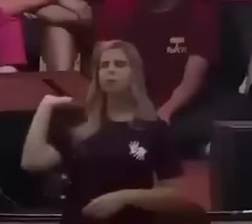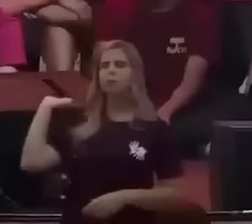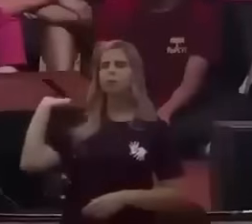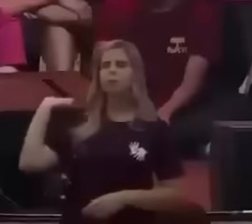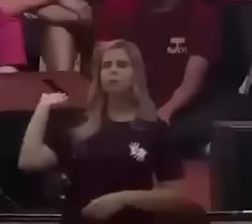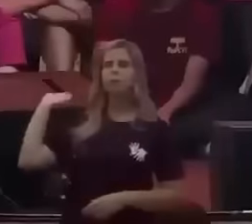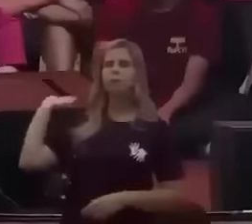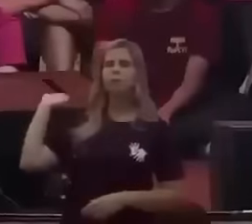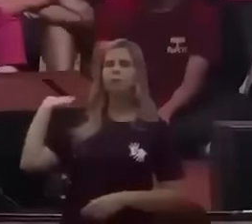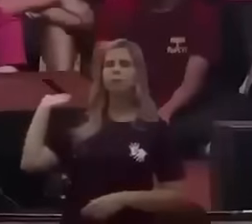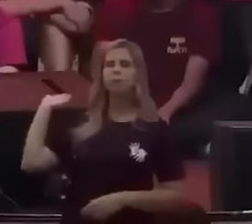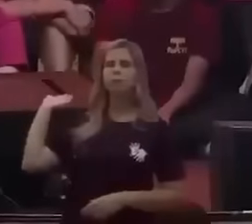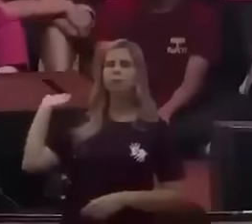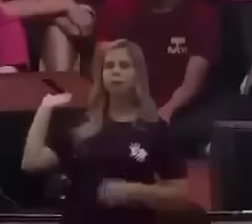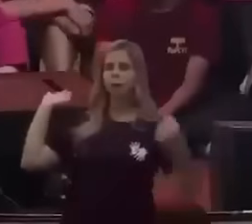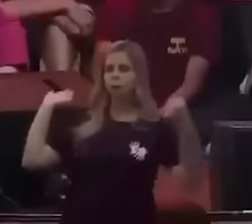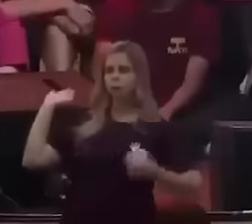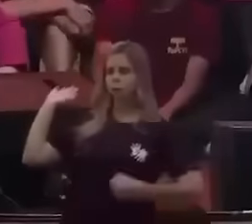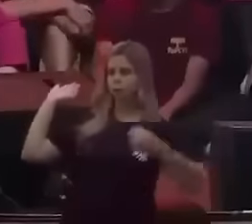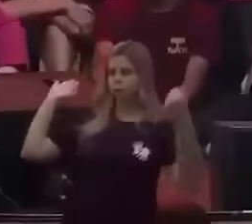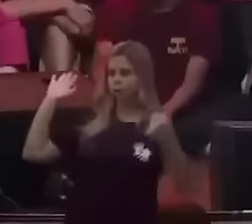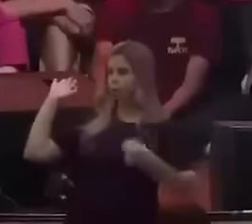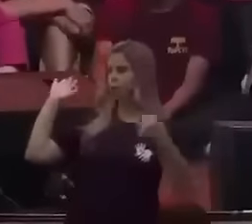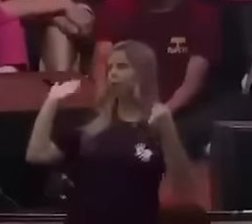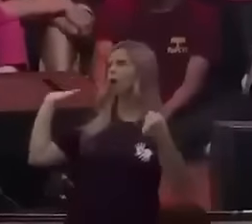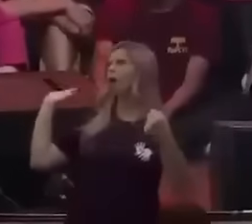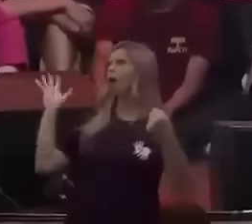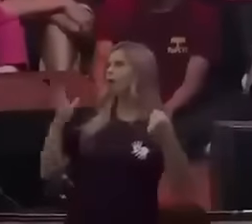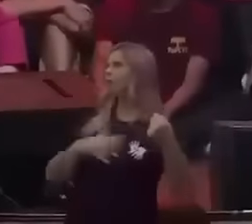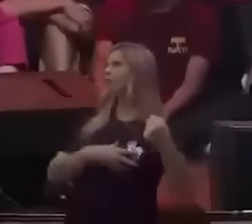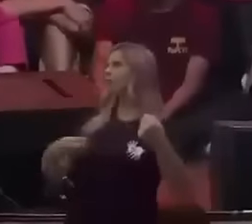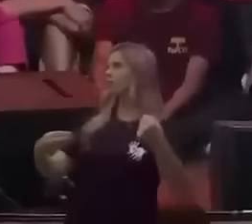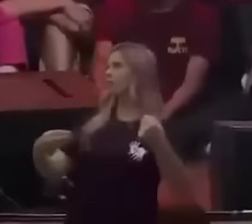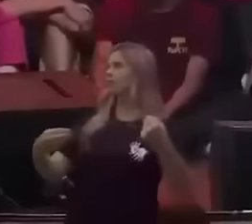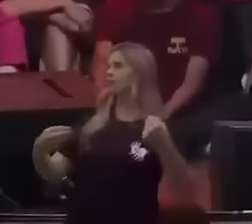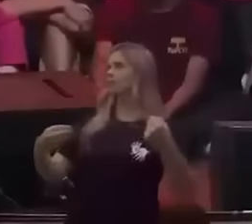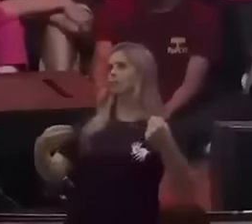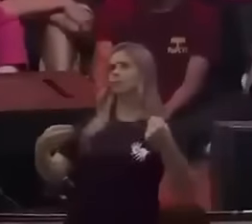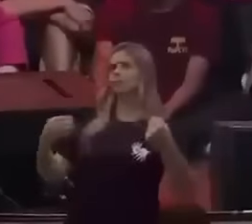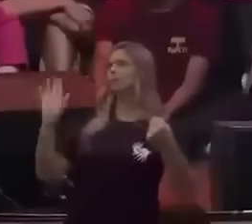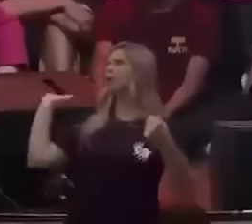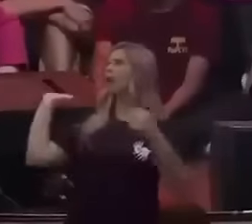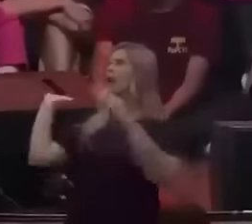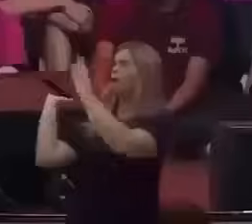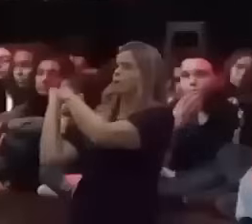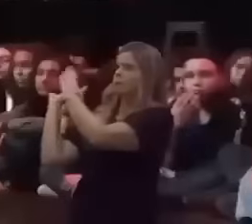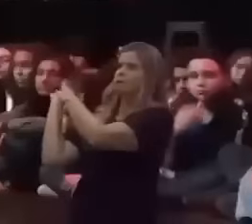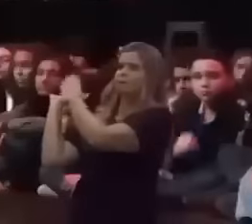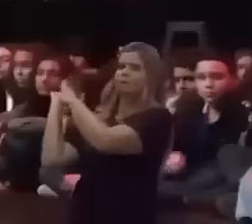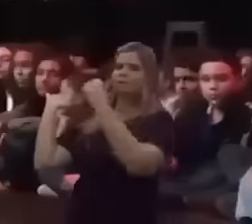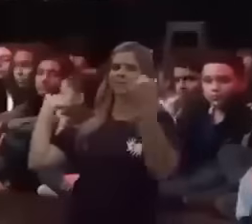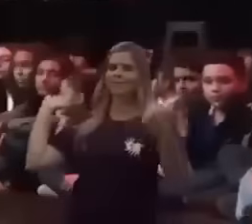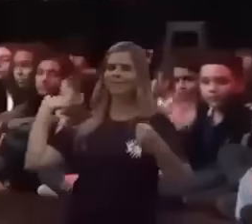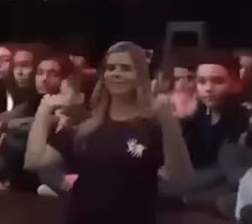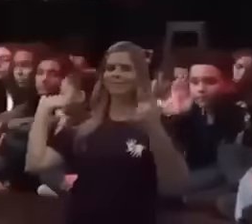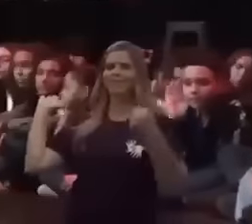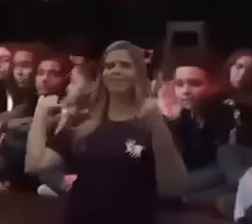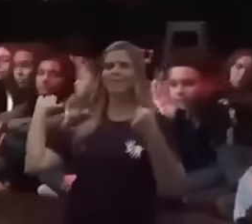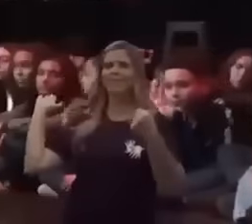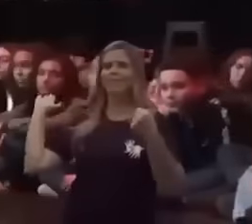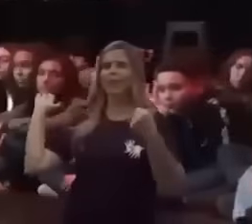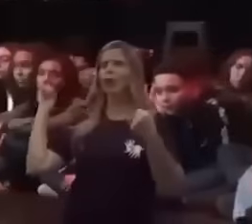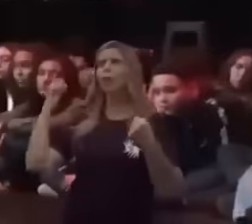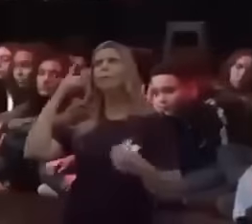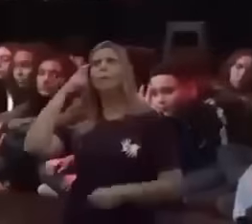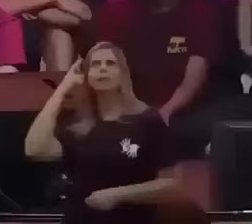trás, com outra mão no volante, e disse, filho, bota a mão aqui. E eu pensei, vem